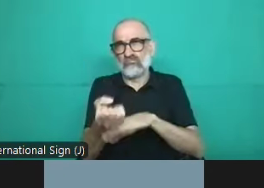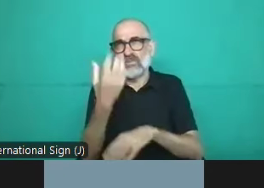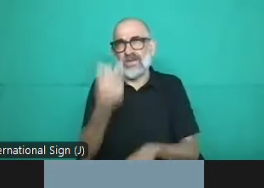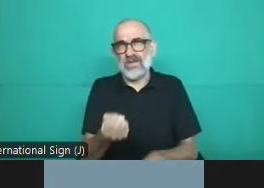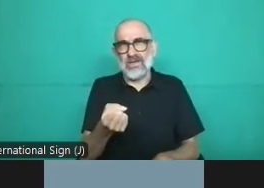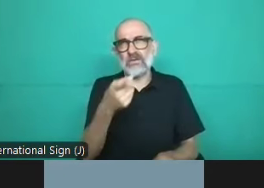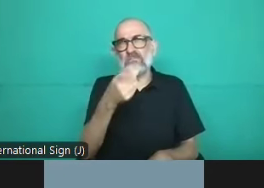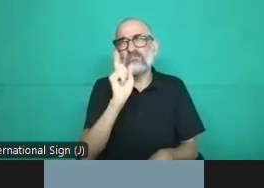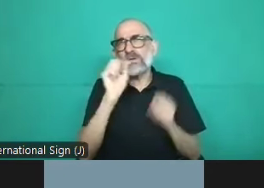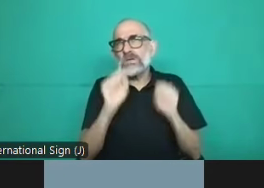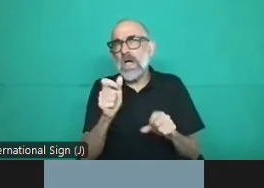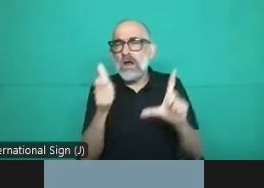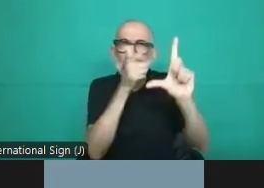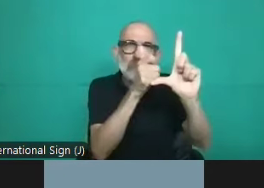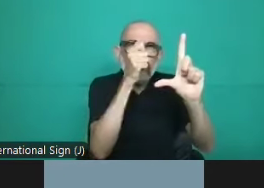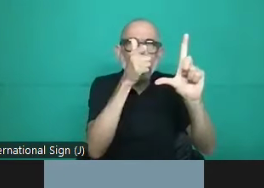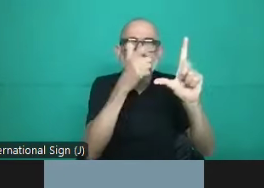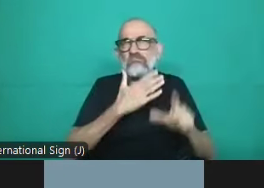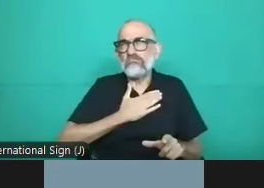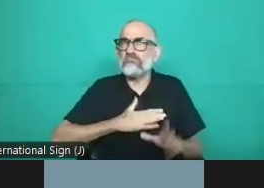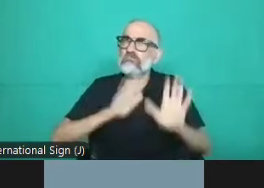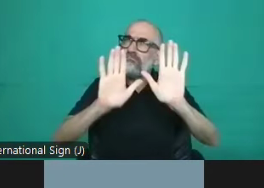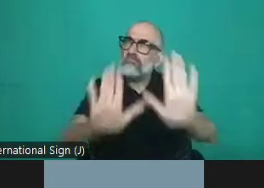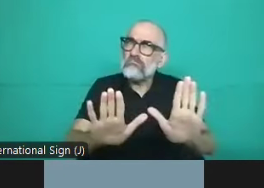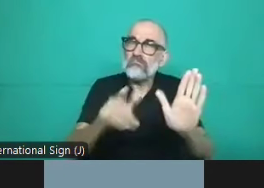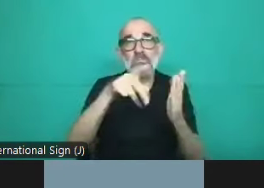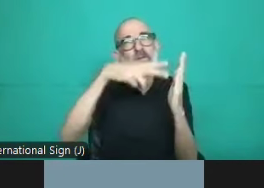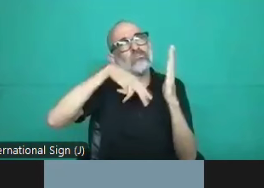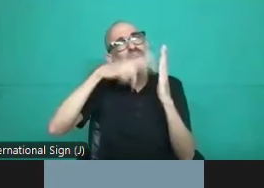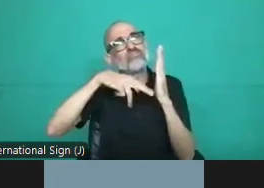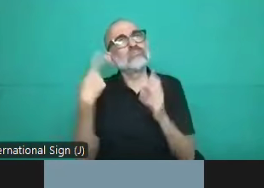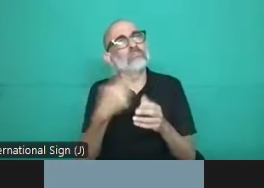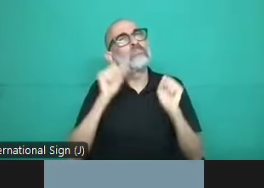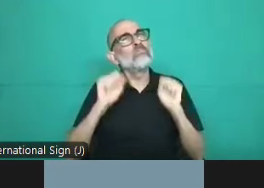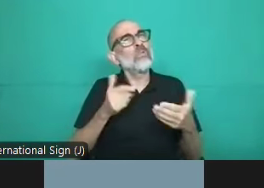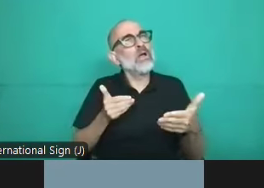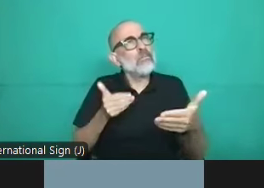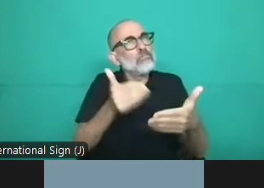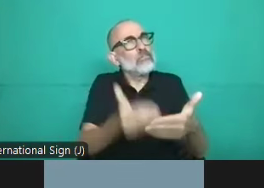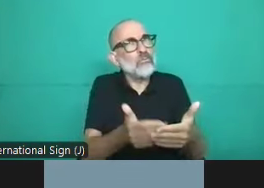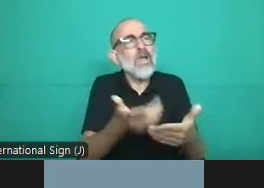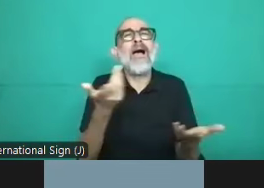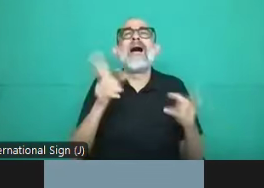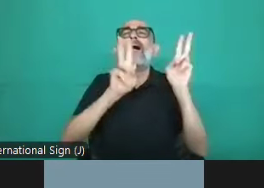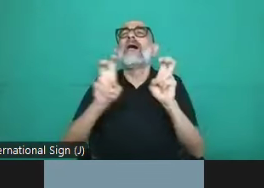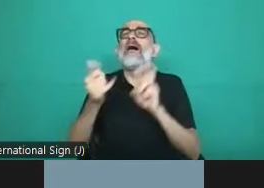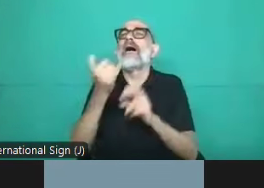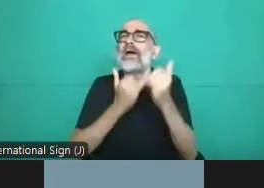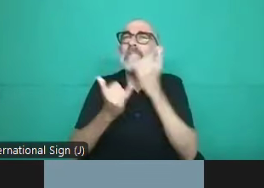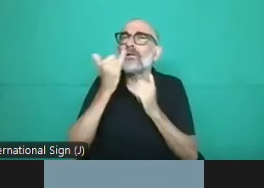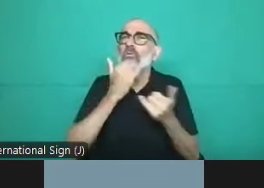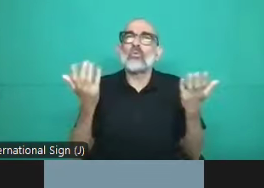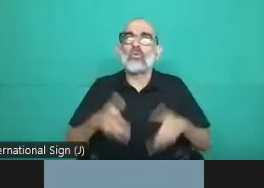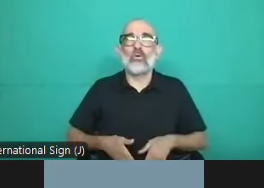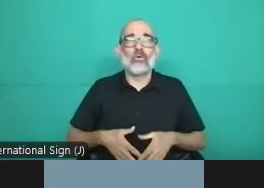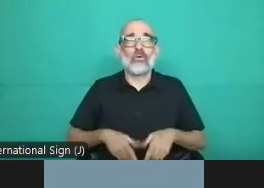Blanca e todos os participantes, muito obrigado pelo convite e eu espero que continuemos construindo para